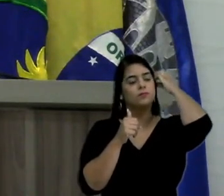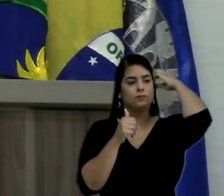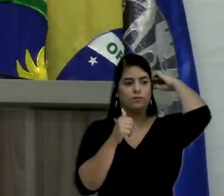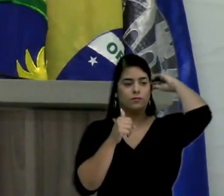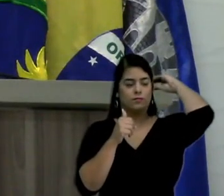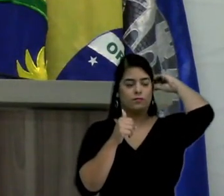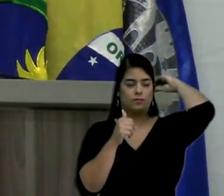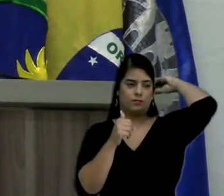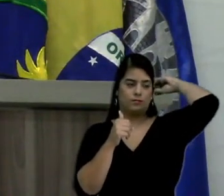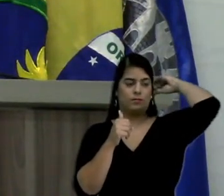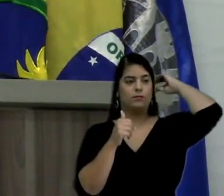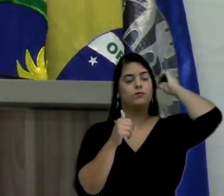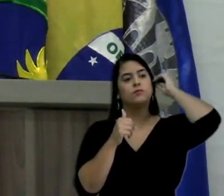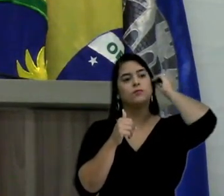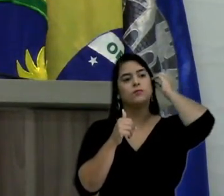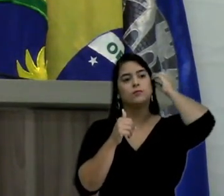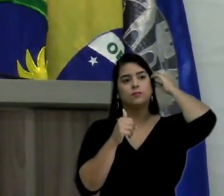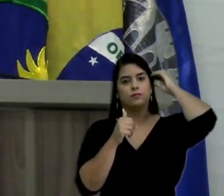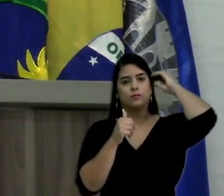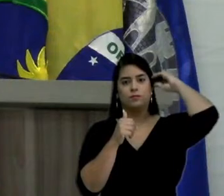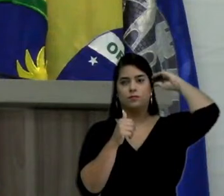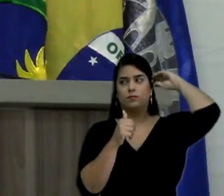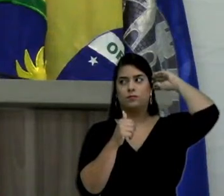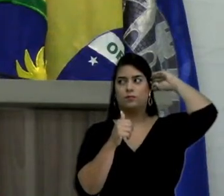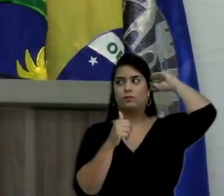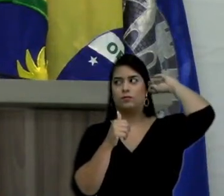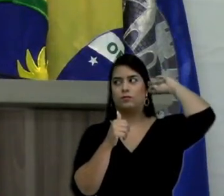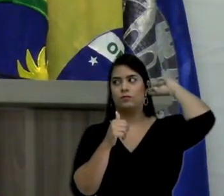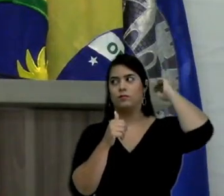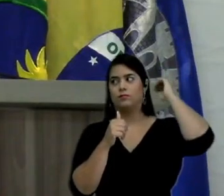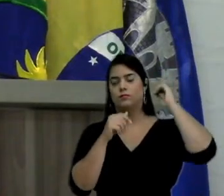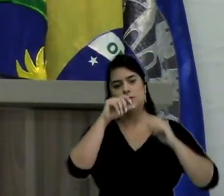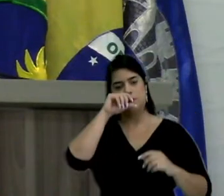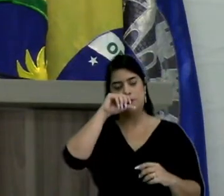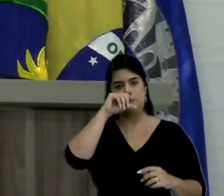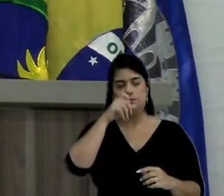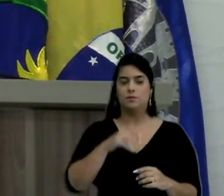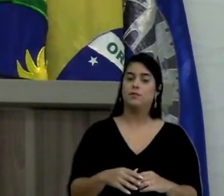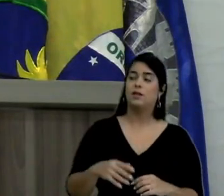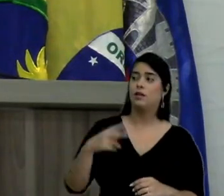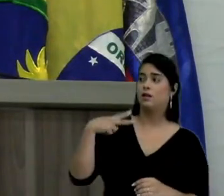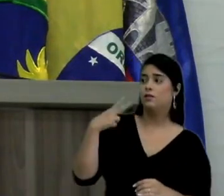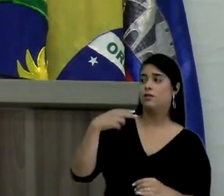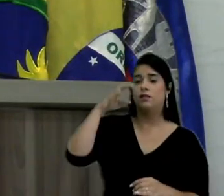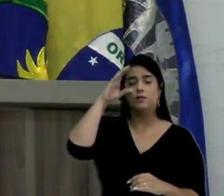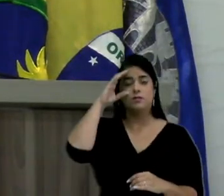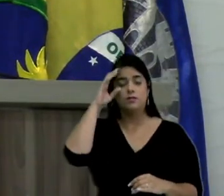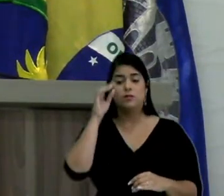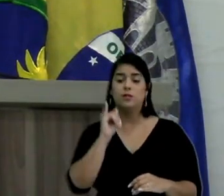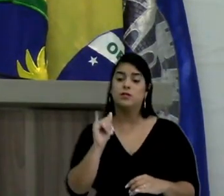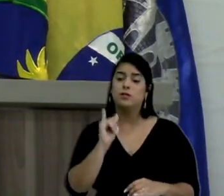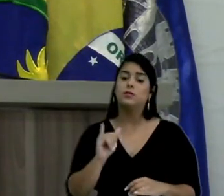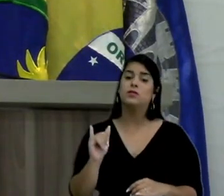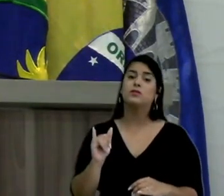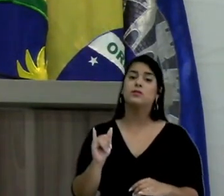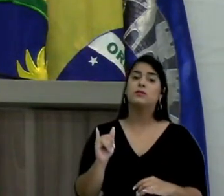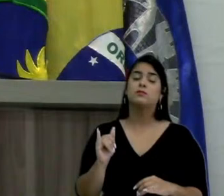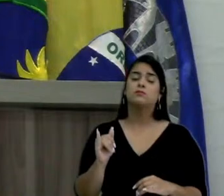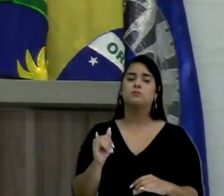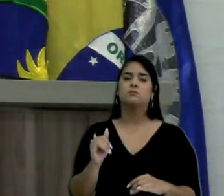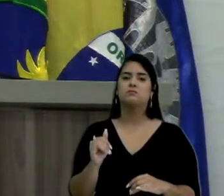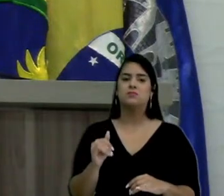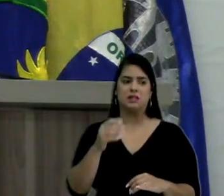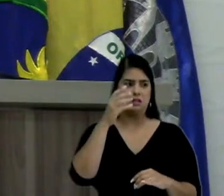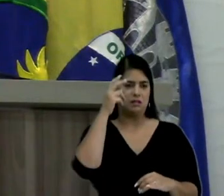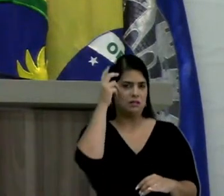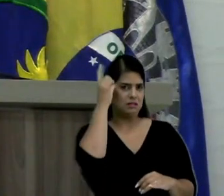eu fui com a vereadora Cícera pedir que ela tá aqui sabe muito bem disso a dizia não posso ten condições e graças a